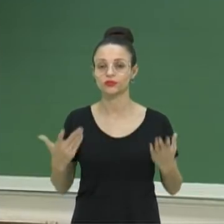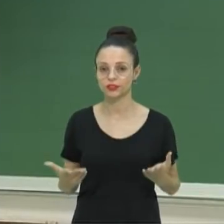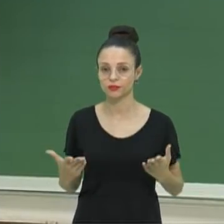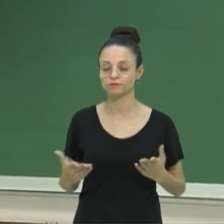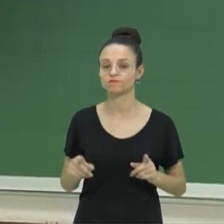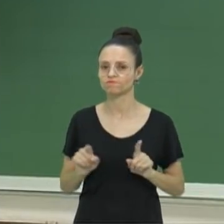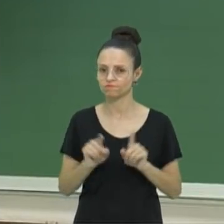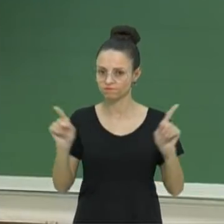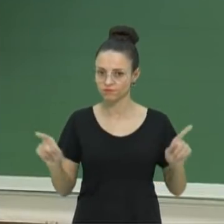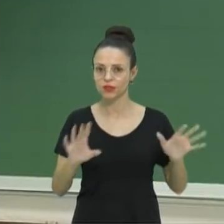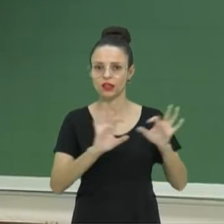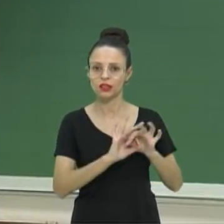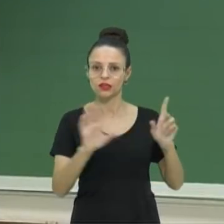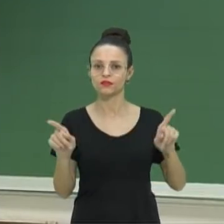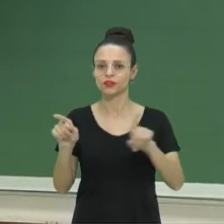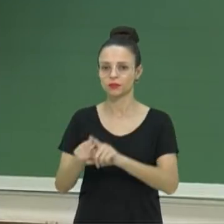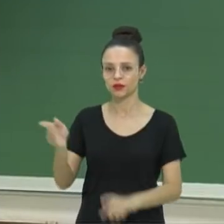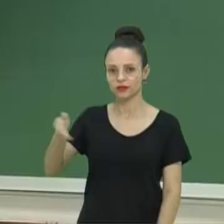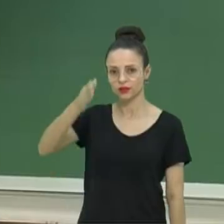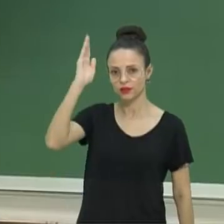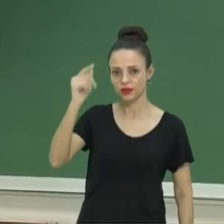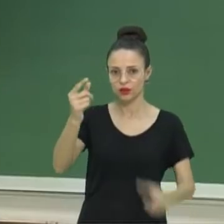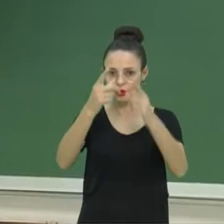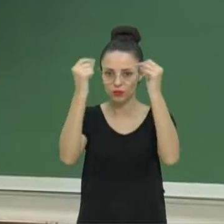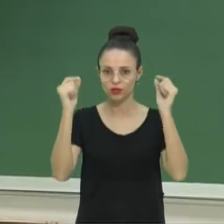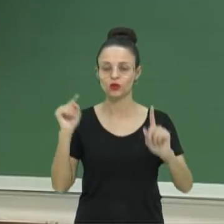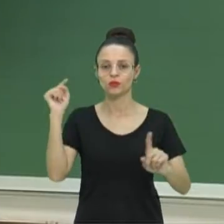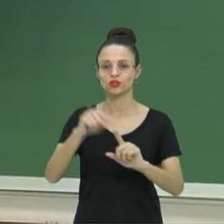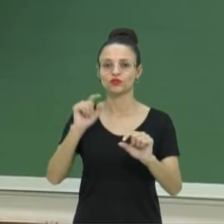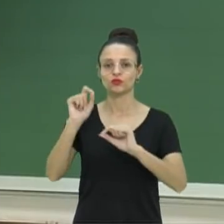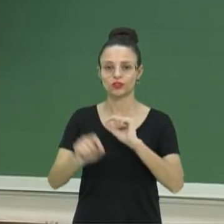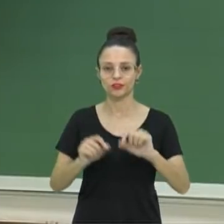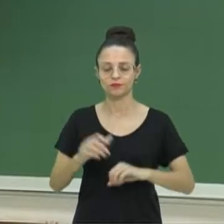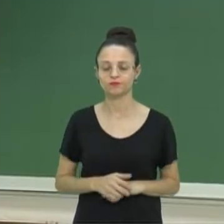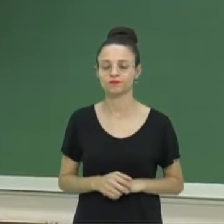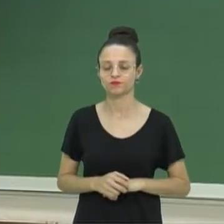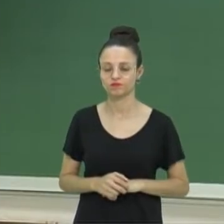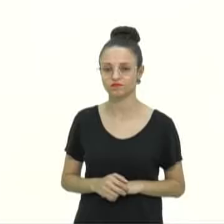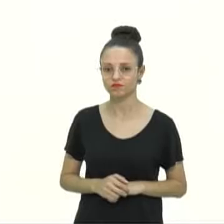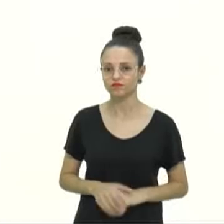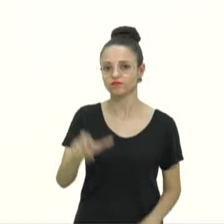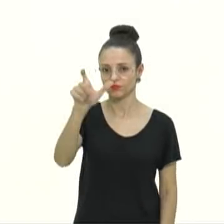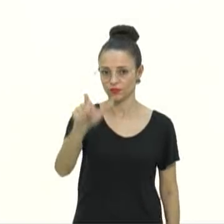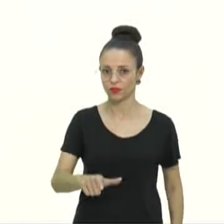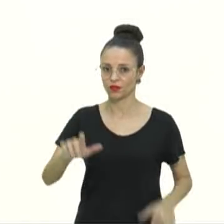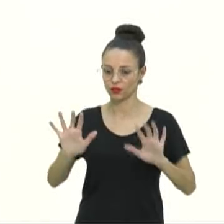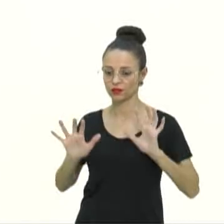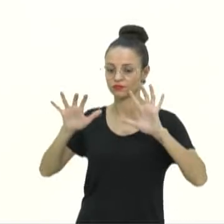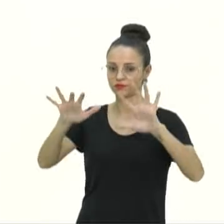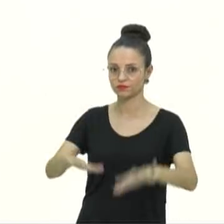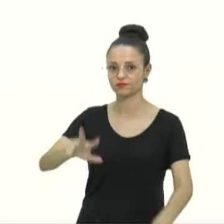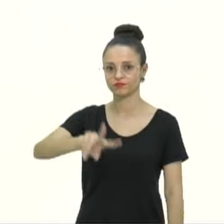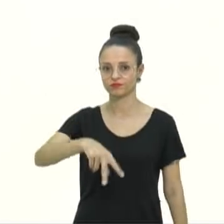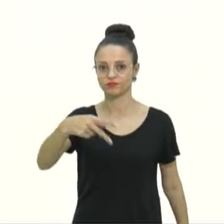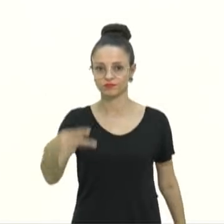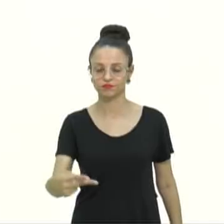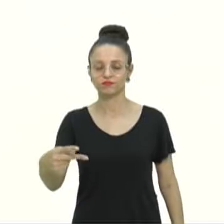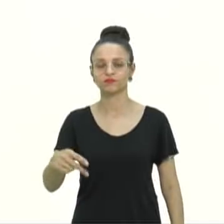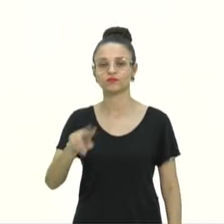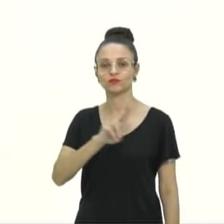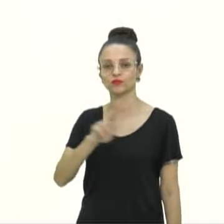ambos os estilos, livre e greco-romano. Então tem como objetivo imobilizar o oponente com as costas para o solo, né? Que é chamado